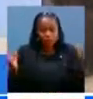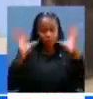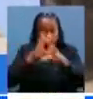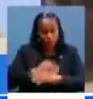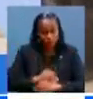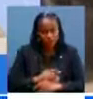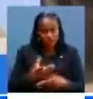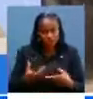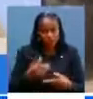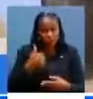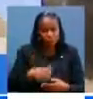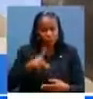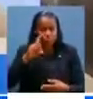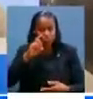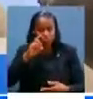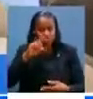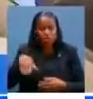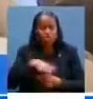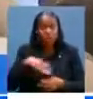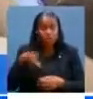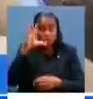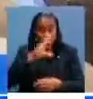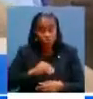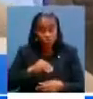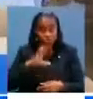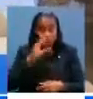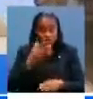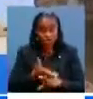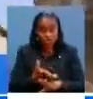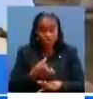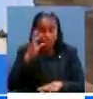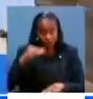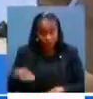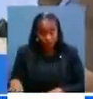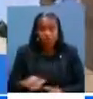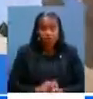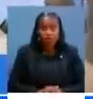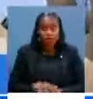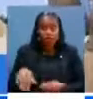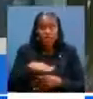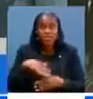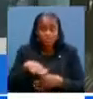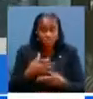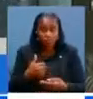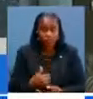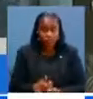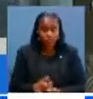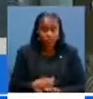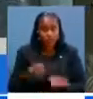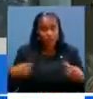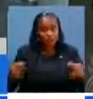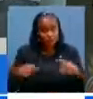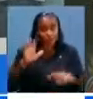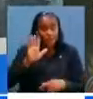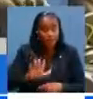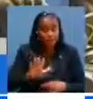o combate às situações de abuso e violência sexual em crianças com ações coercivas. A campanha Basta